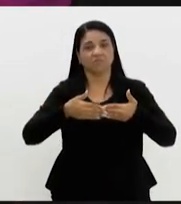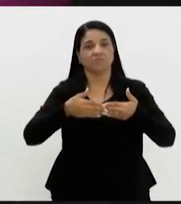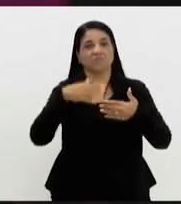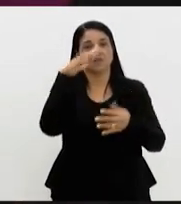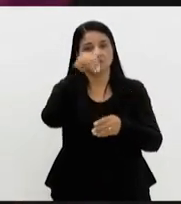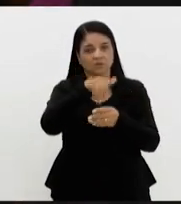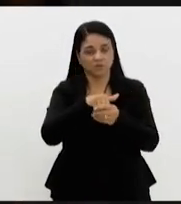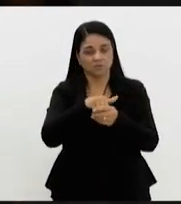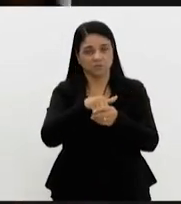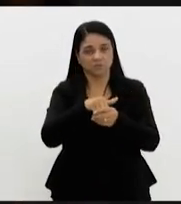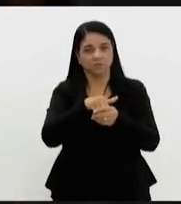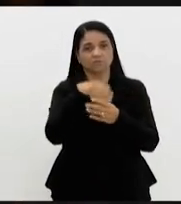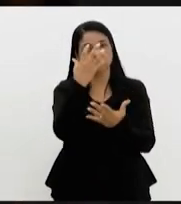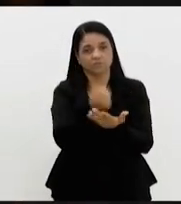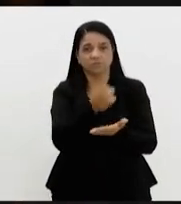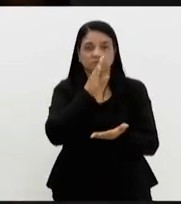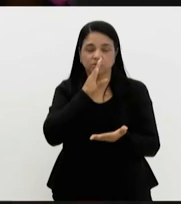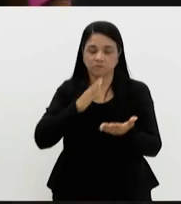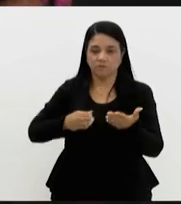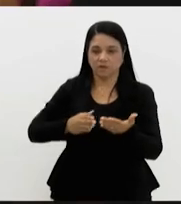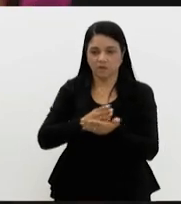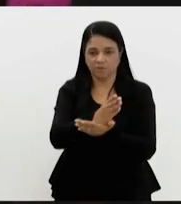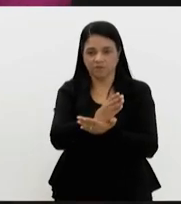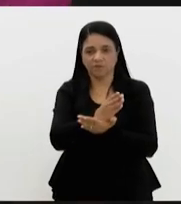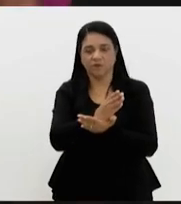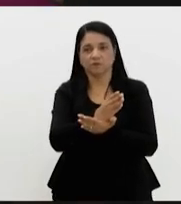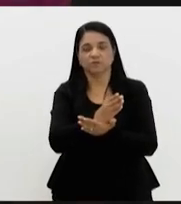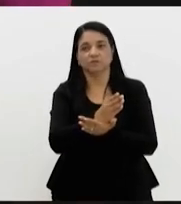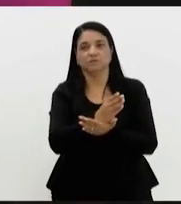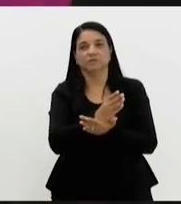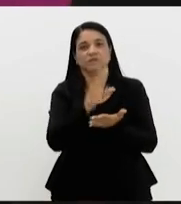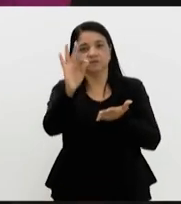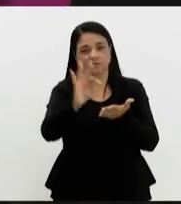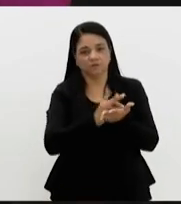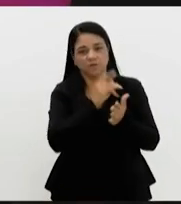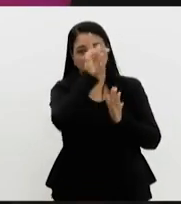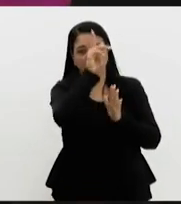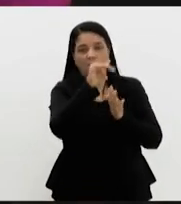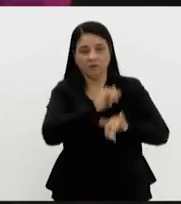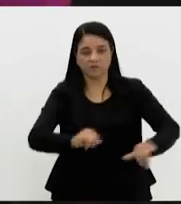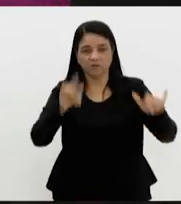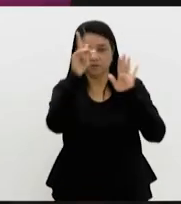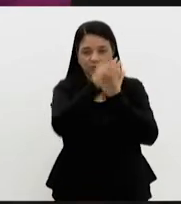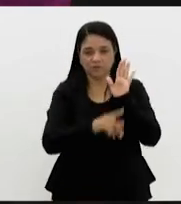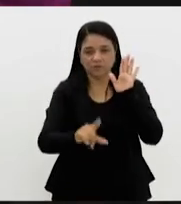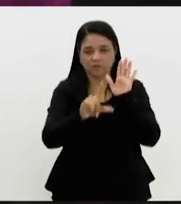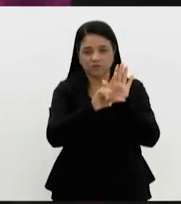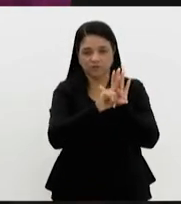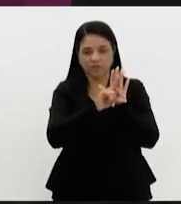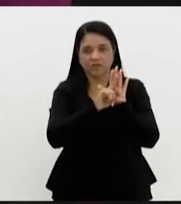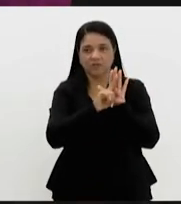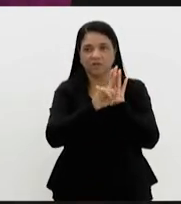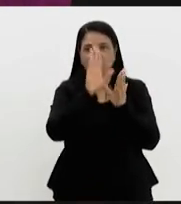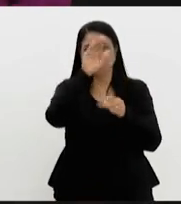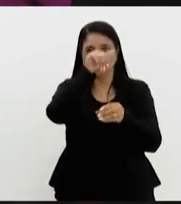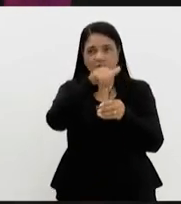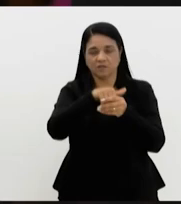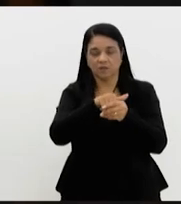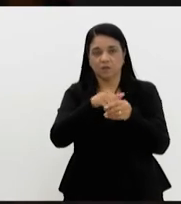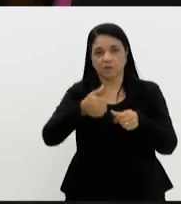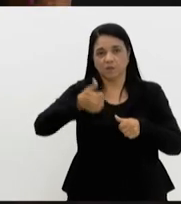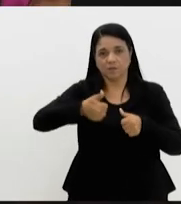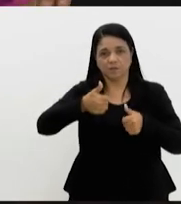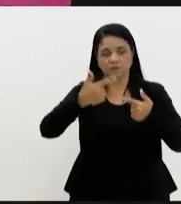discussão e votação, senhores que aprovam, permaneçam como estão, aprovado, vai autógrafo. Anuncio, em votação, presidente, em primeira